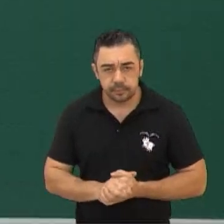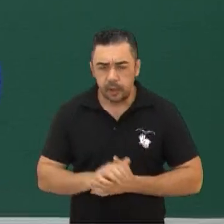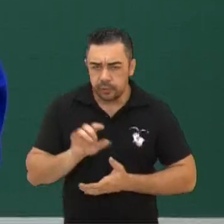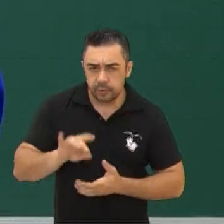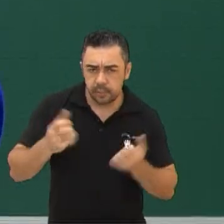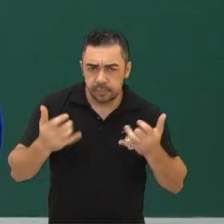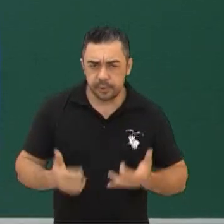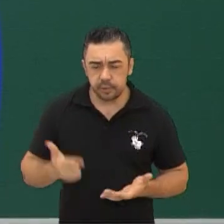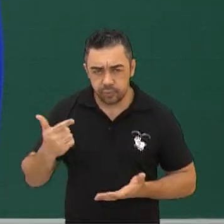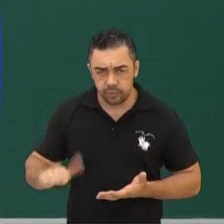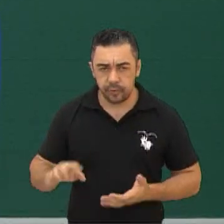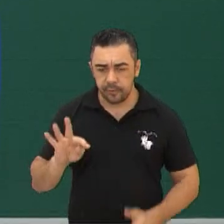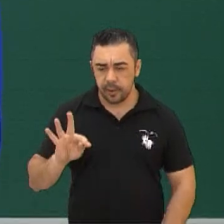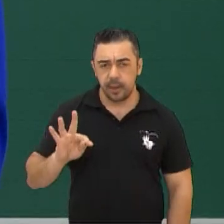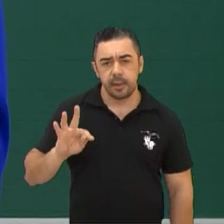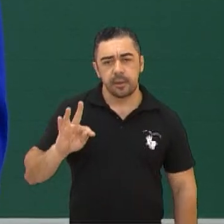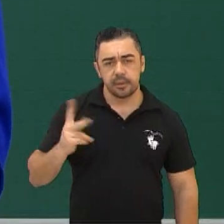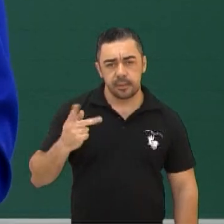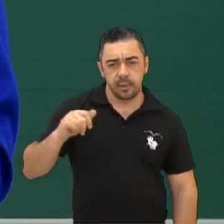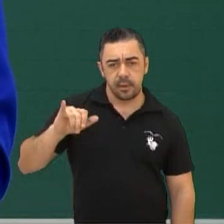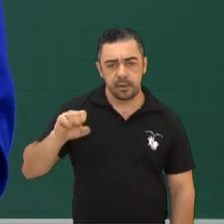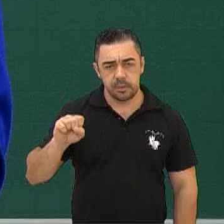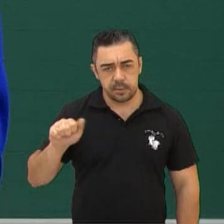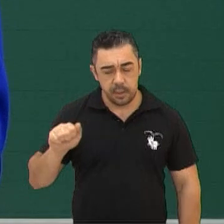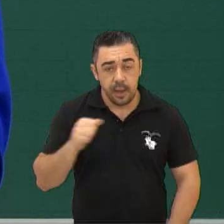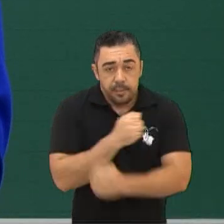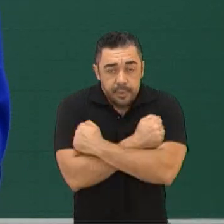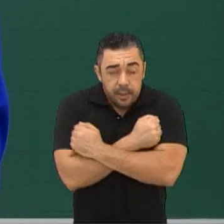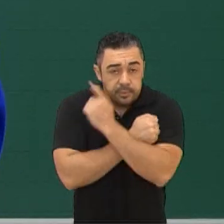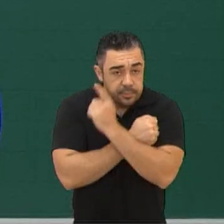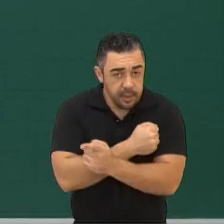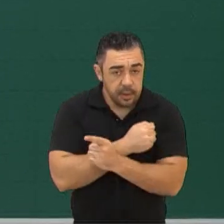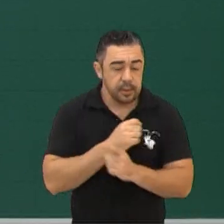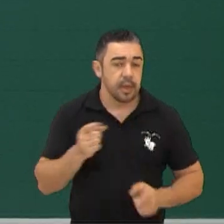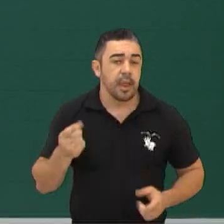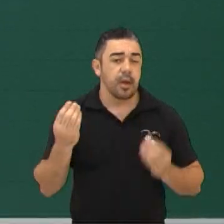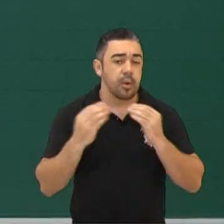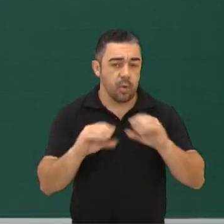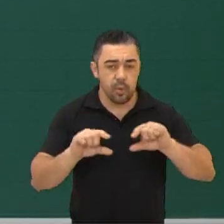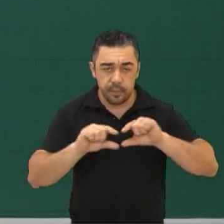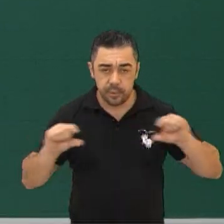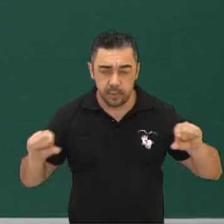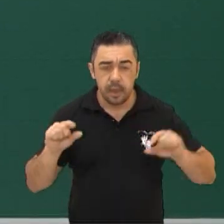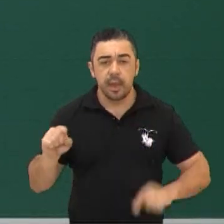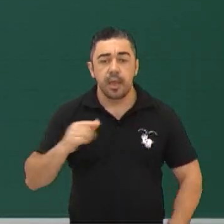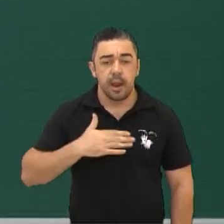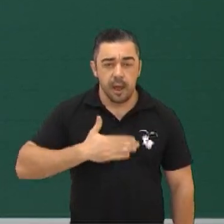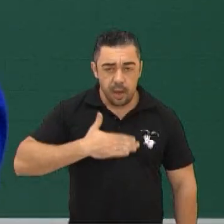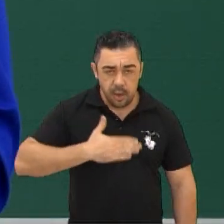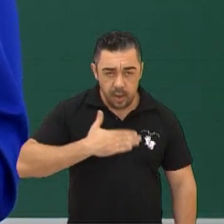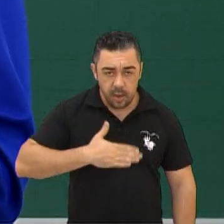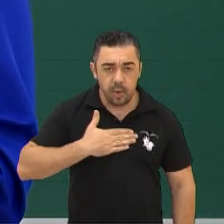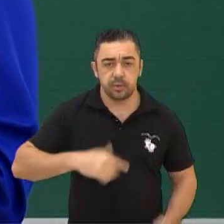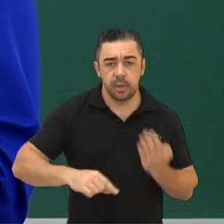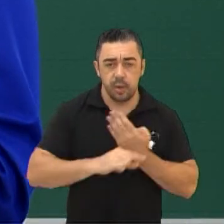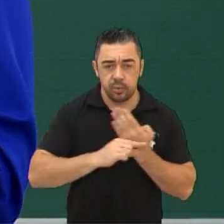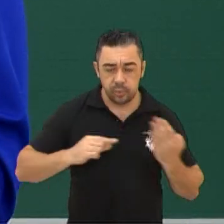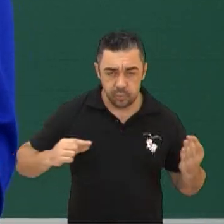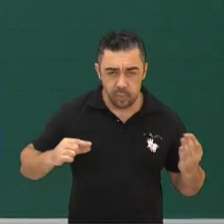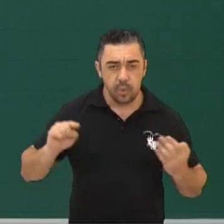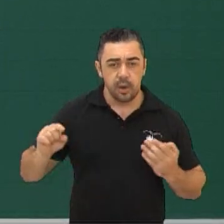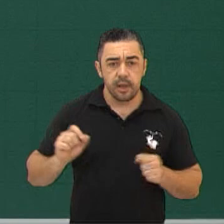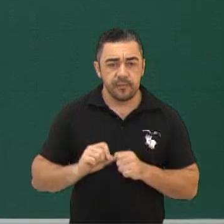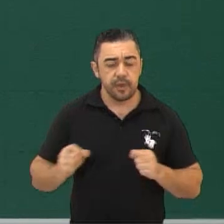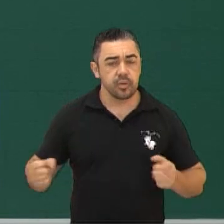falando novamente da Thaisa, que eu mandei um abraço para ela, mas eu não coloquei aqui o comentário dela, que ela gosta muito do Marcel Duchamp porque ele